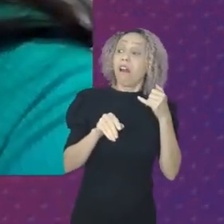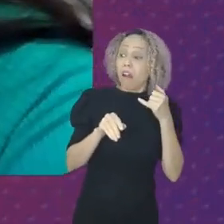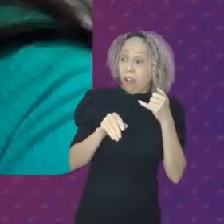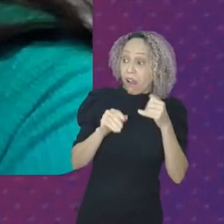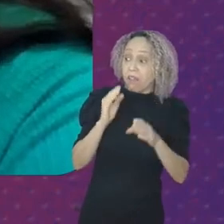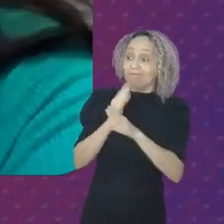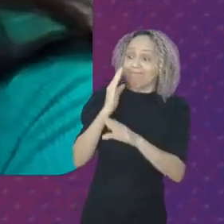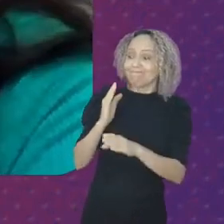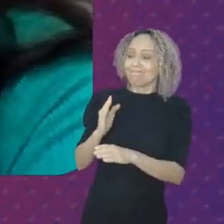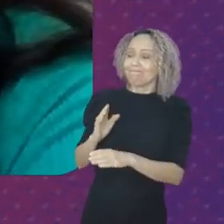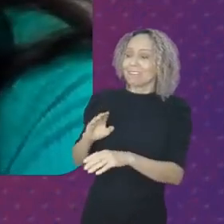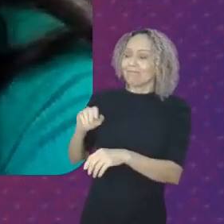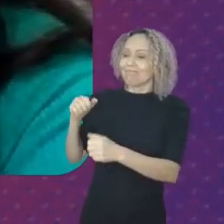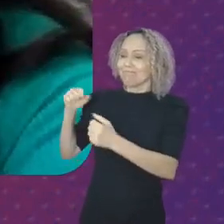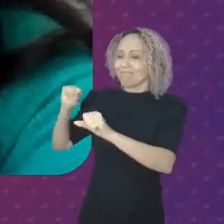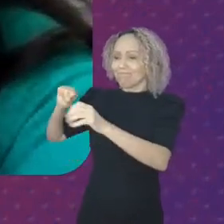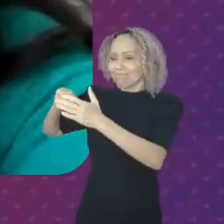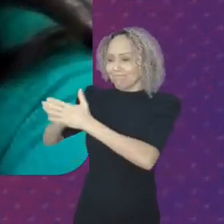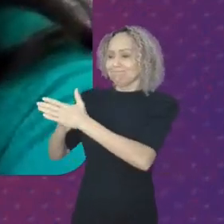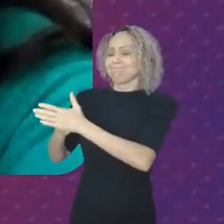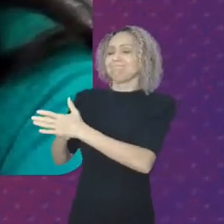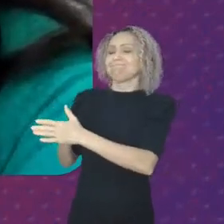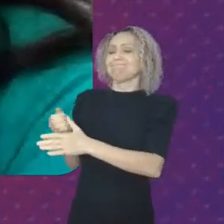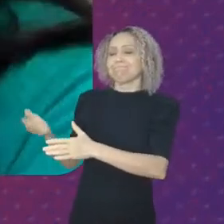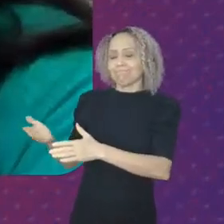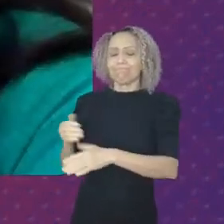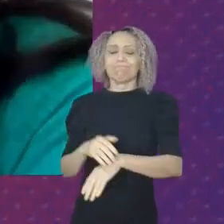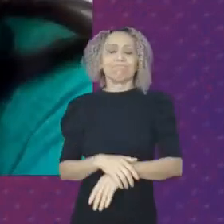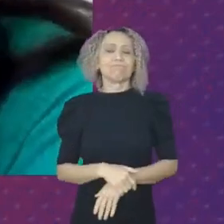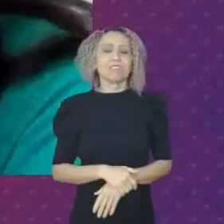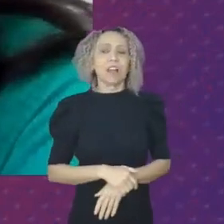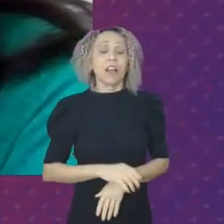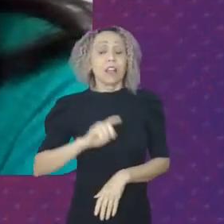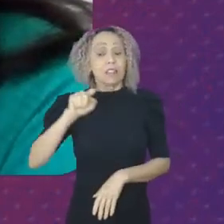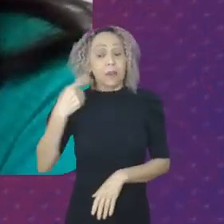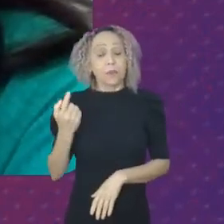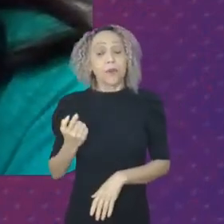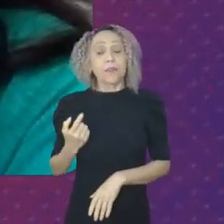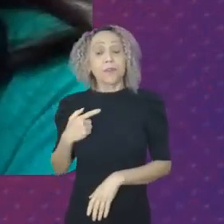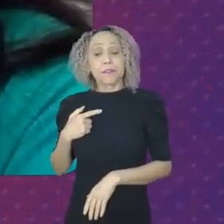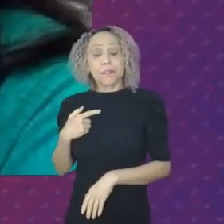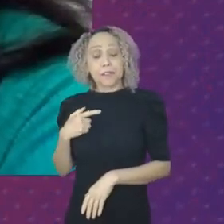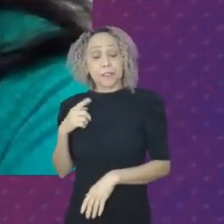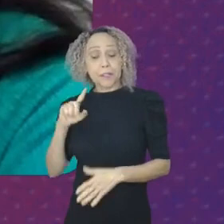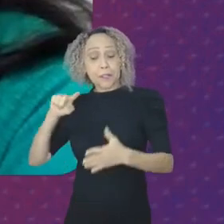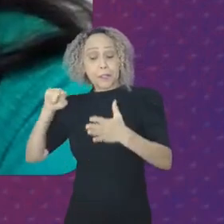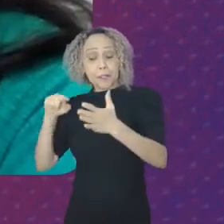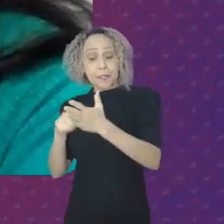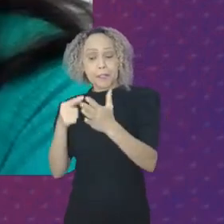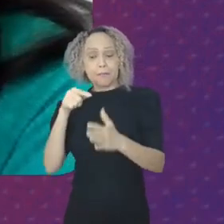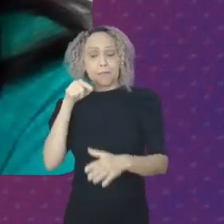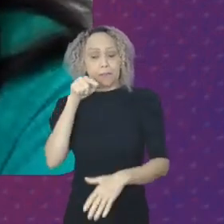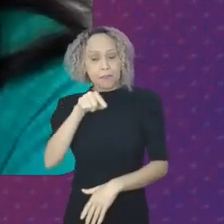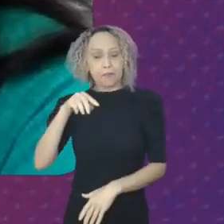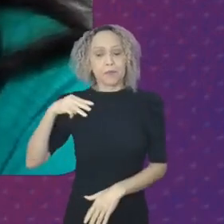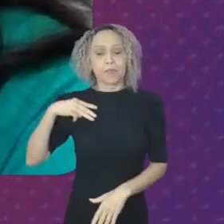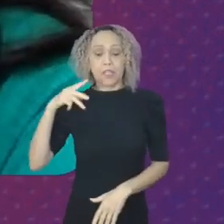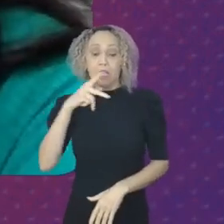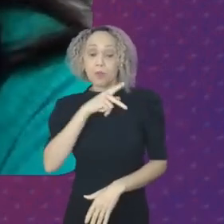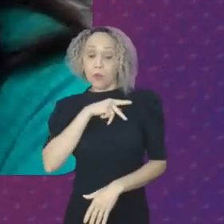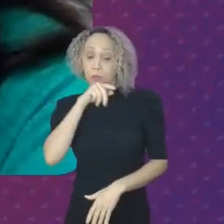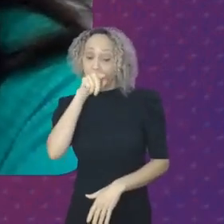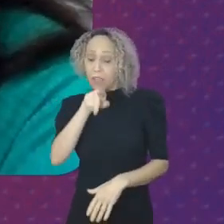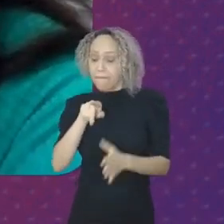legais necessários, inclusive pactuando aí com o Ministério Público, para que ele investigue né, quem são esses números, e,